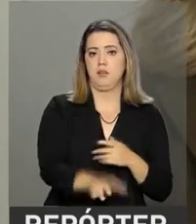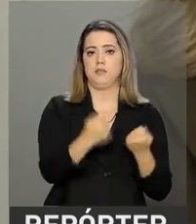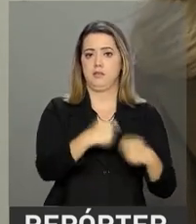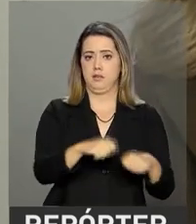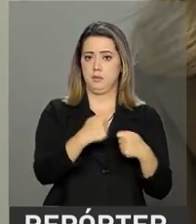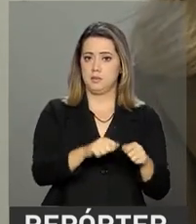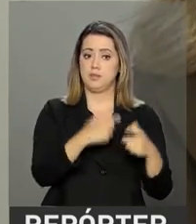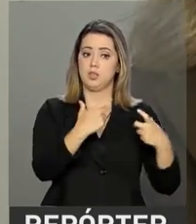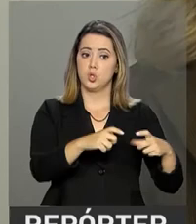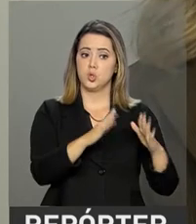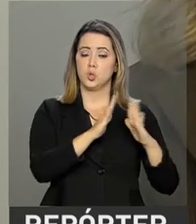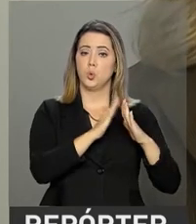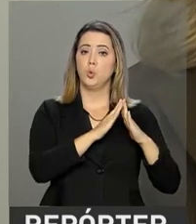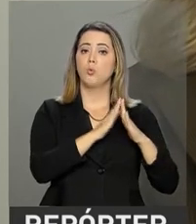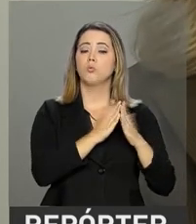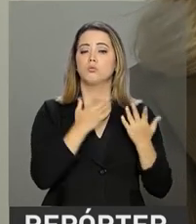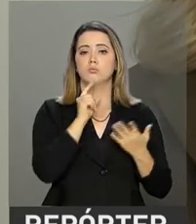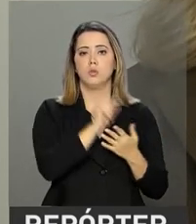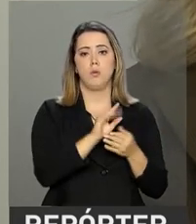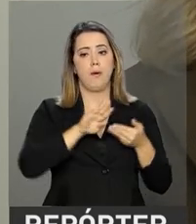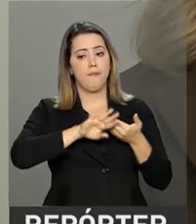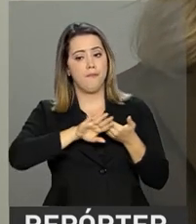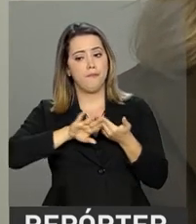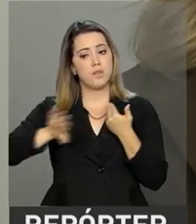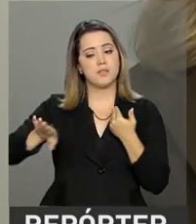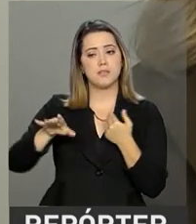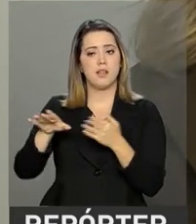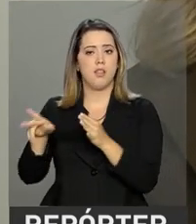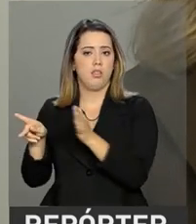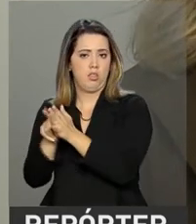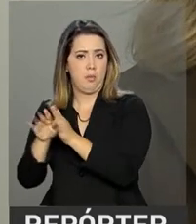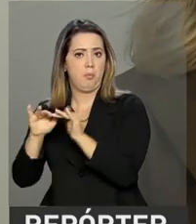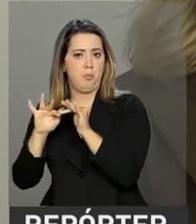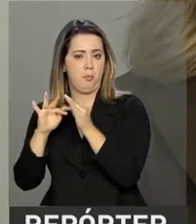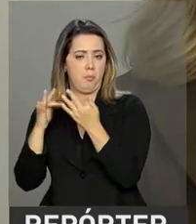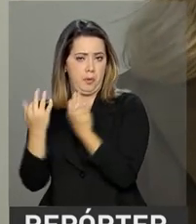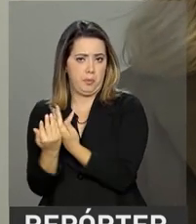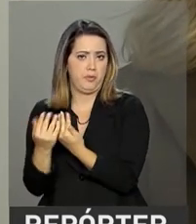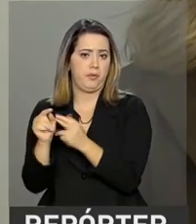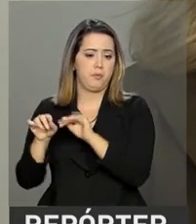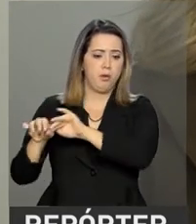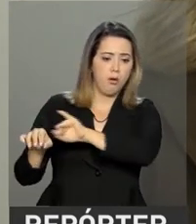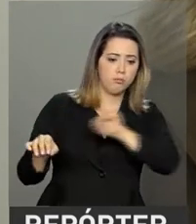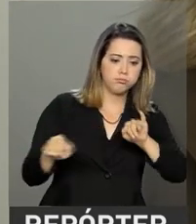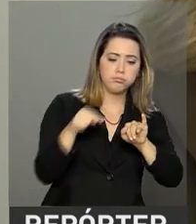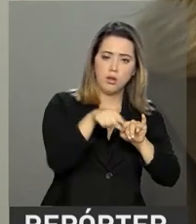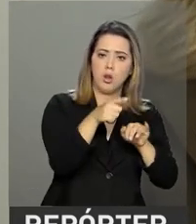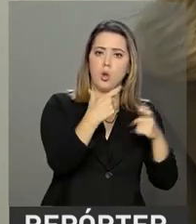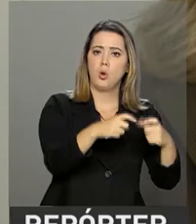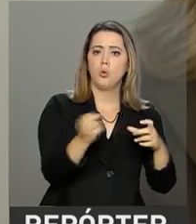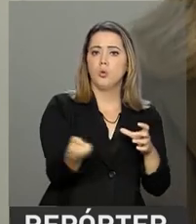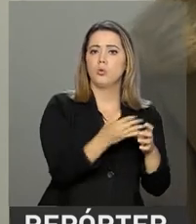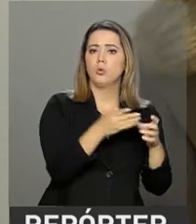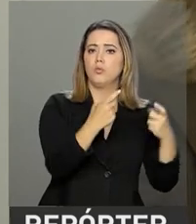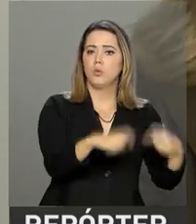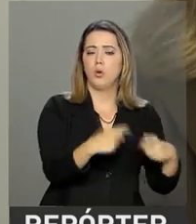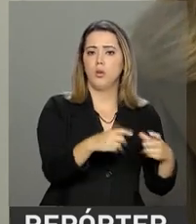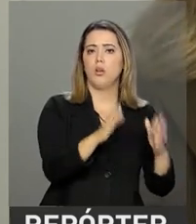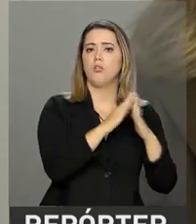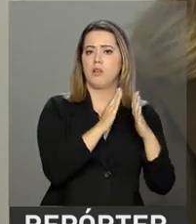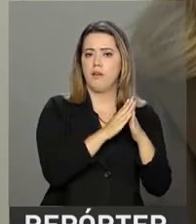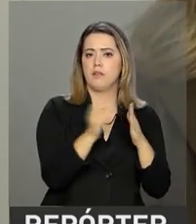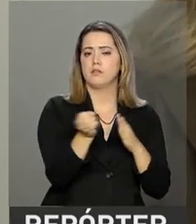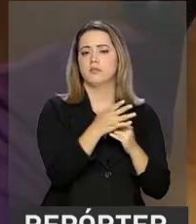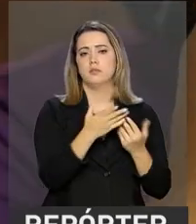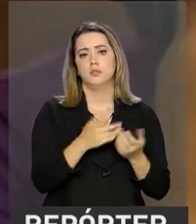este adolescente, enquanto ela é afastada do lar por alguma questão de vulnerabilidade dessa família de origem, mas que em algum momento ela irá retornar